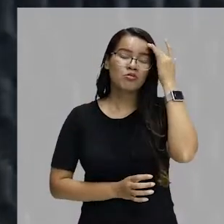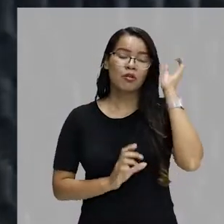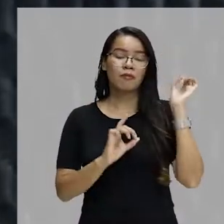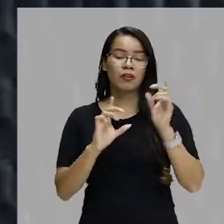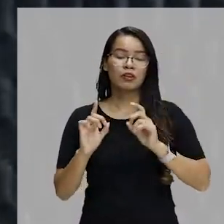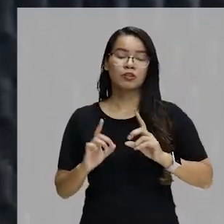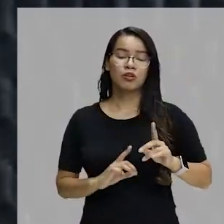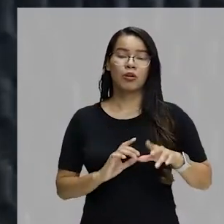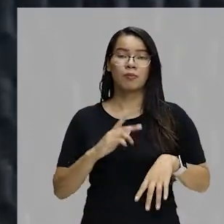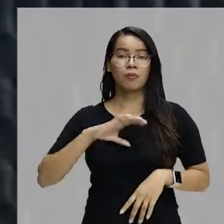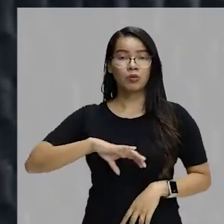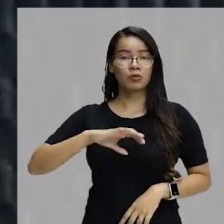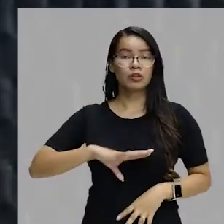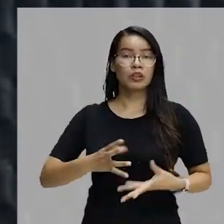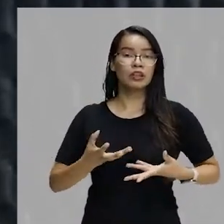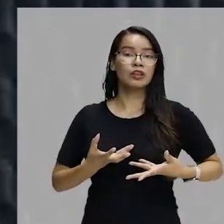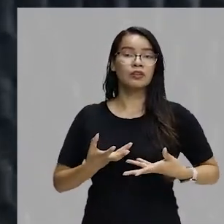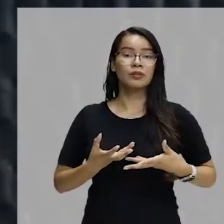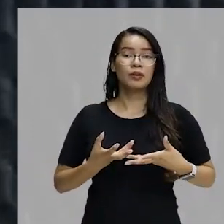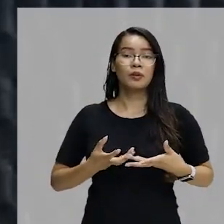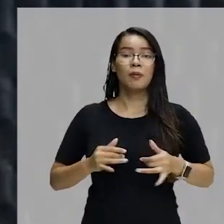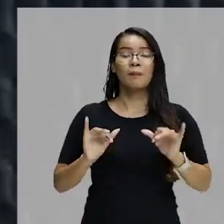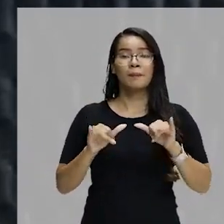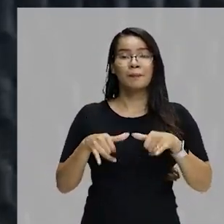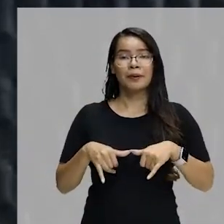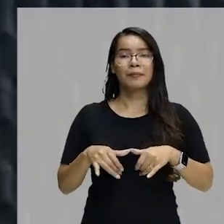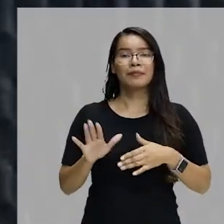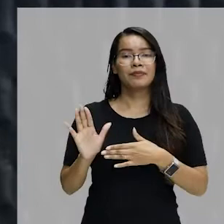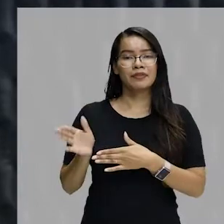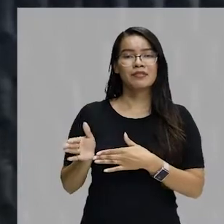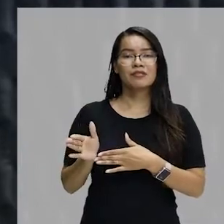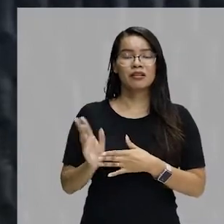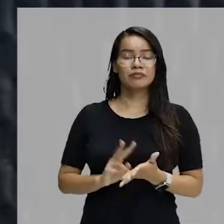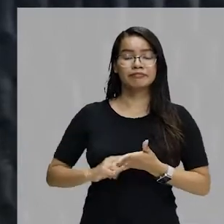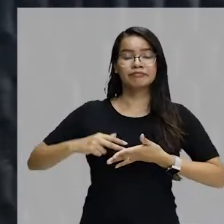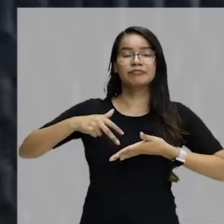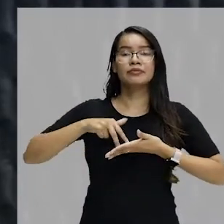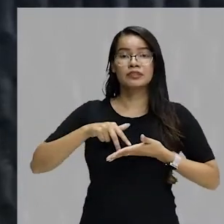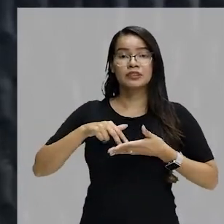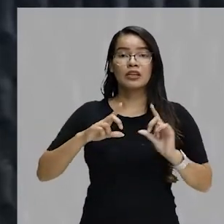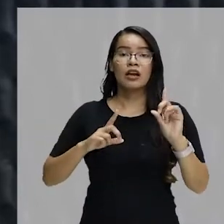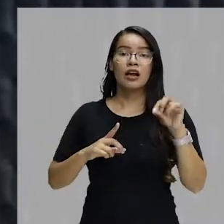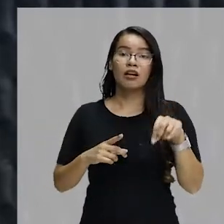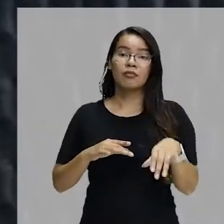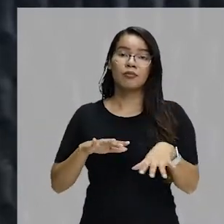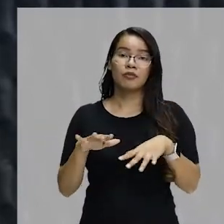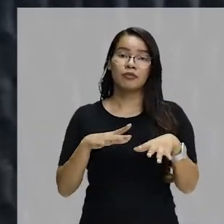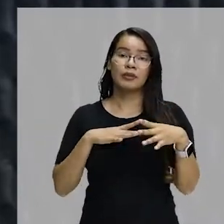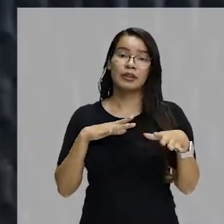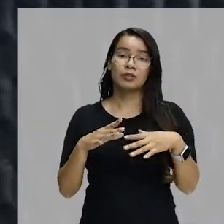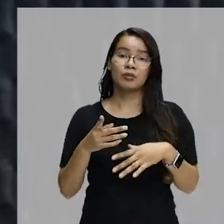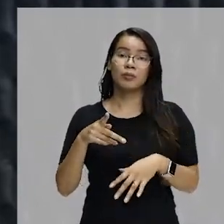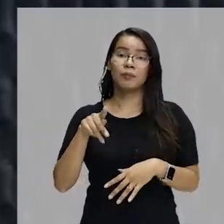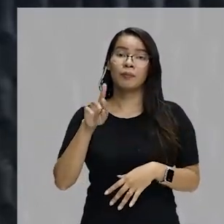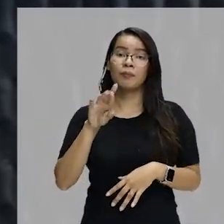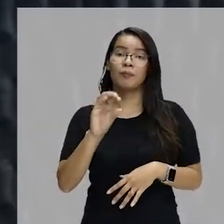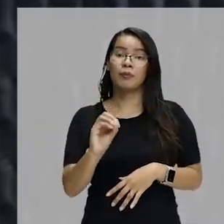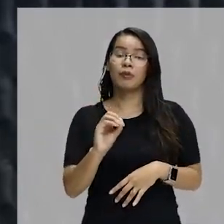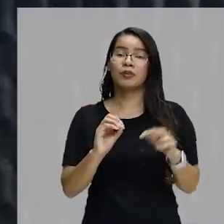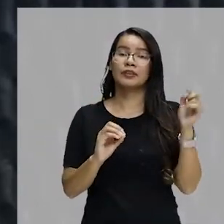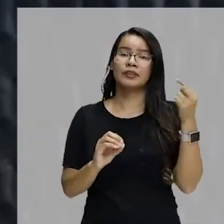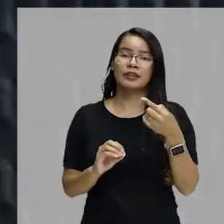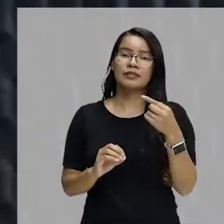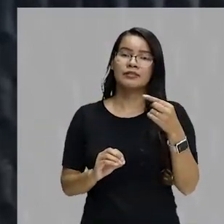privilégios e, dessa forma, queriam manter o pacto colonial com Portugal. O movimento pró-independência